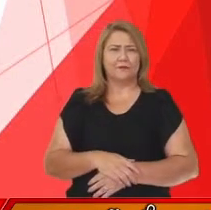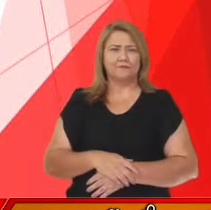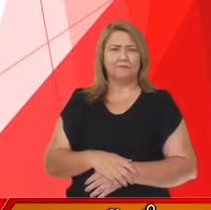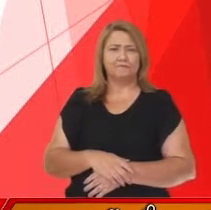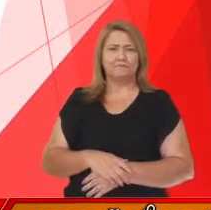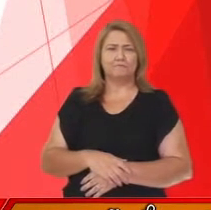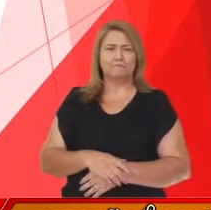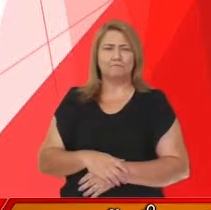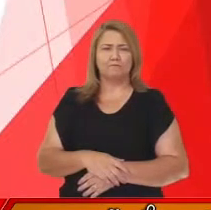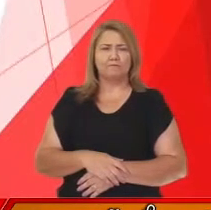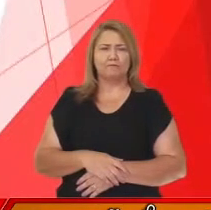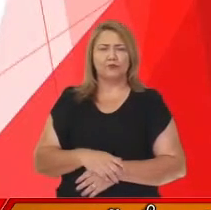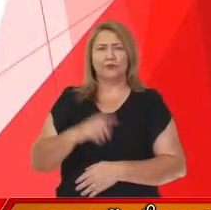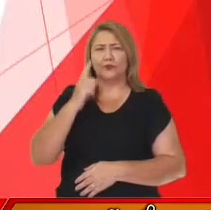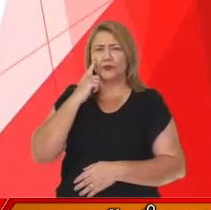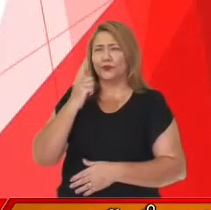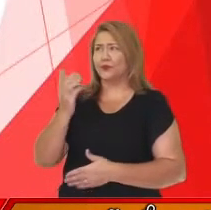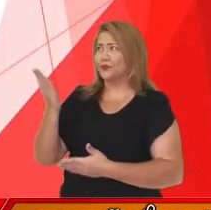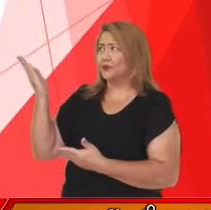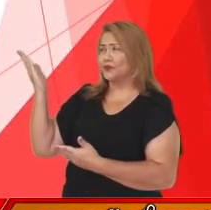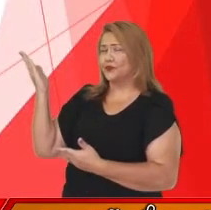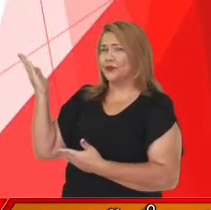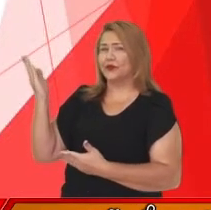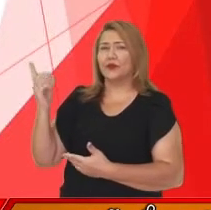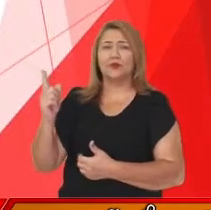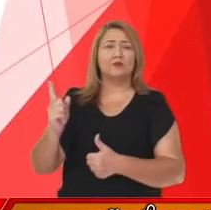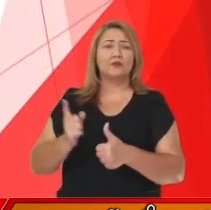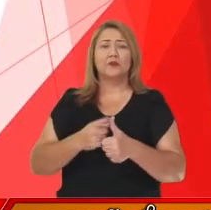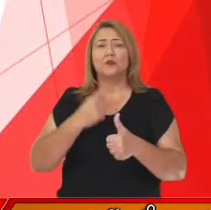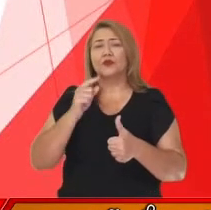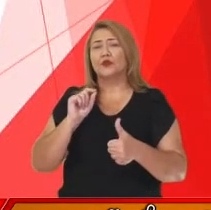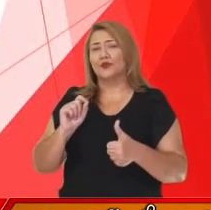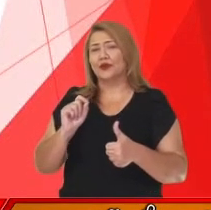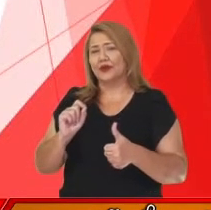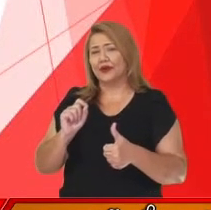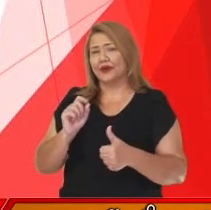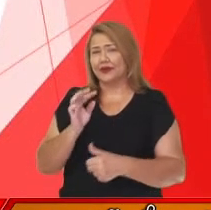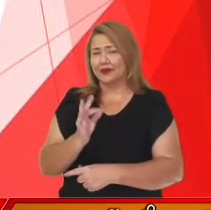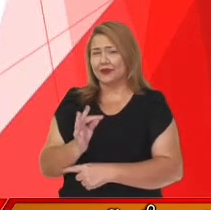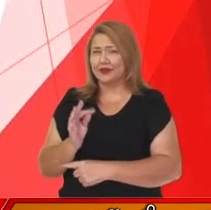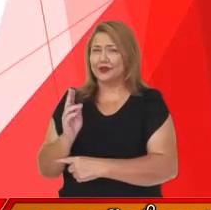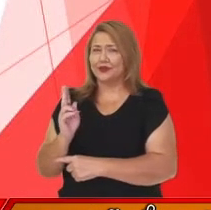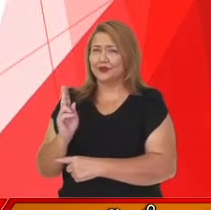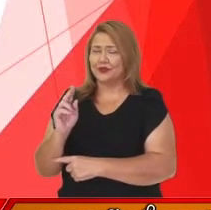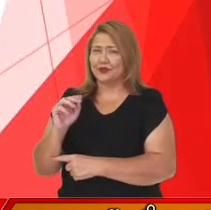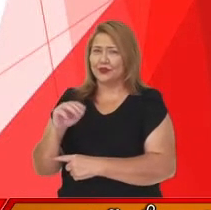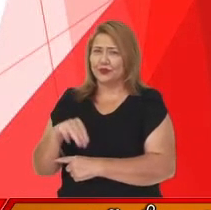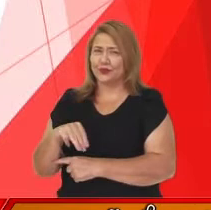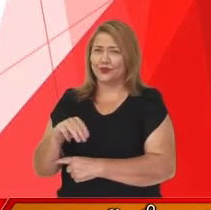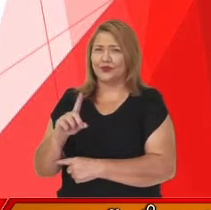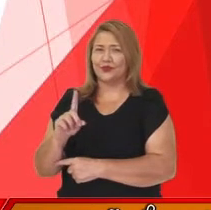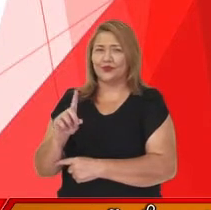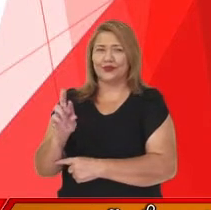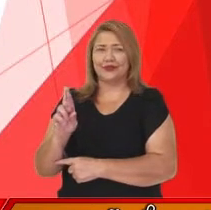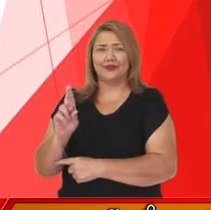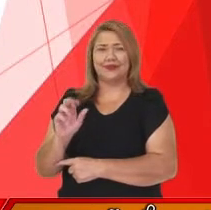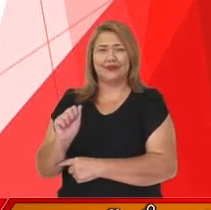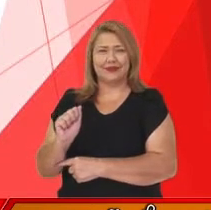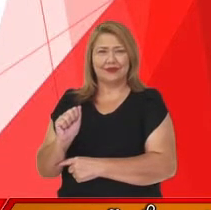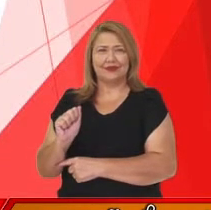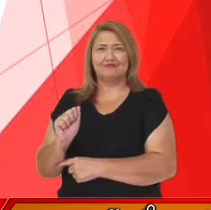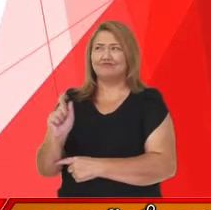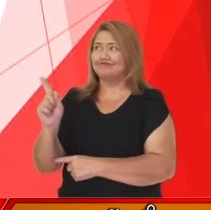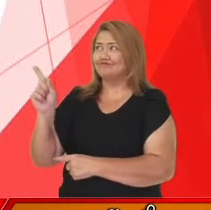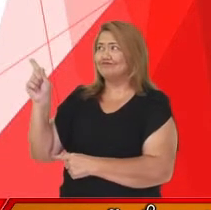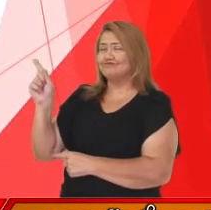mediterrânea Ok Então olha só primeiro que sobe aí para nós é atum atum do atum da Tundra